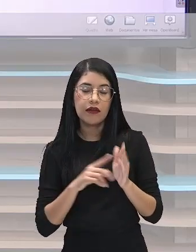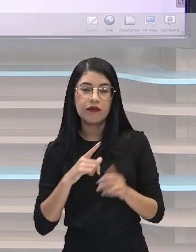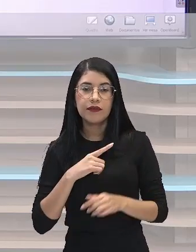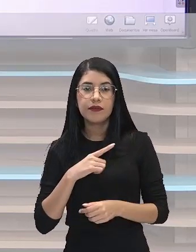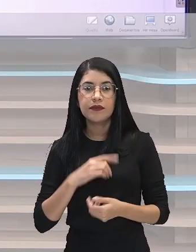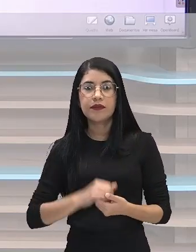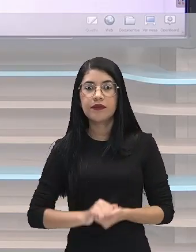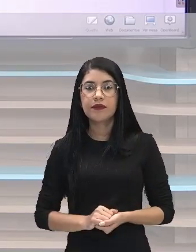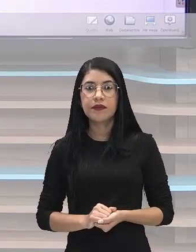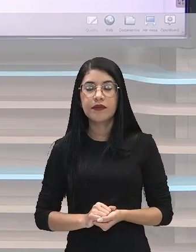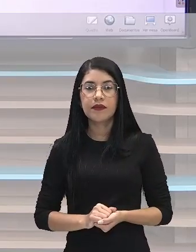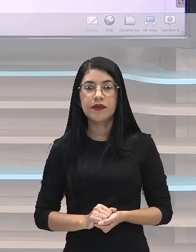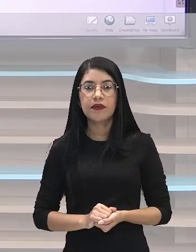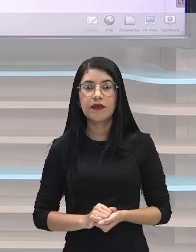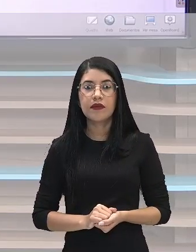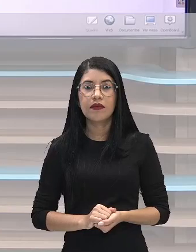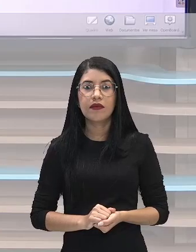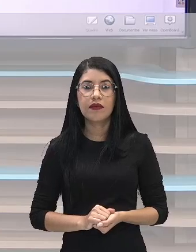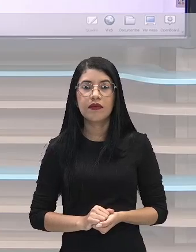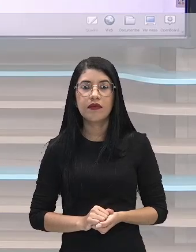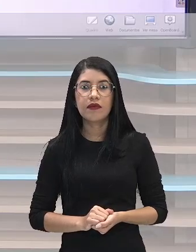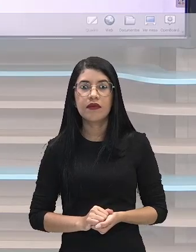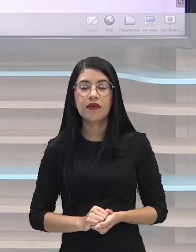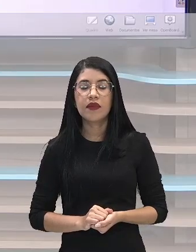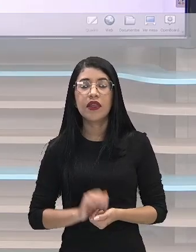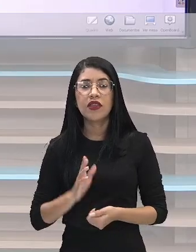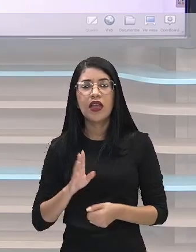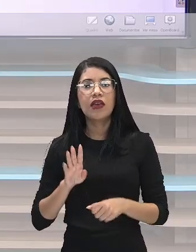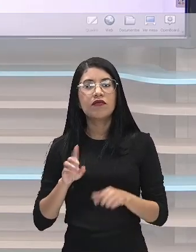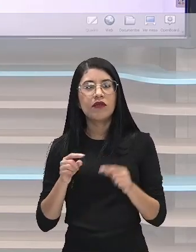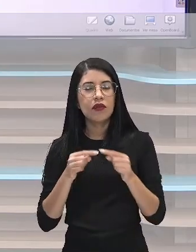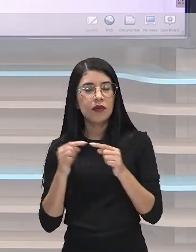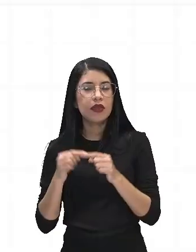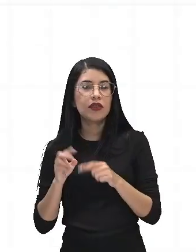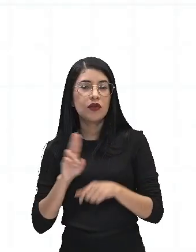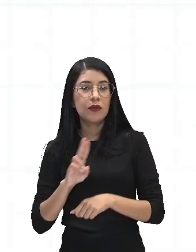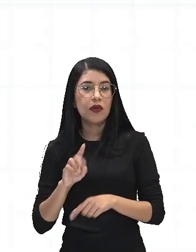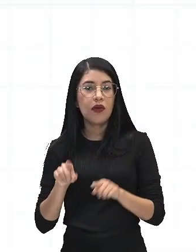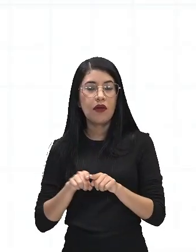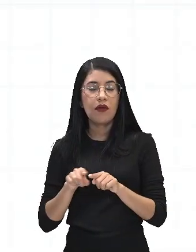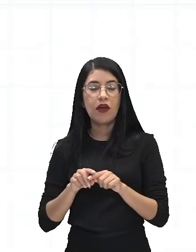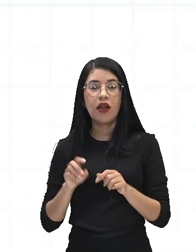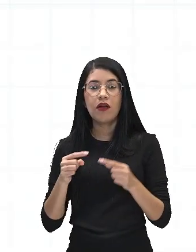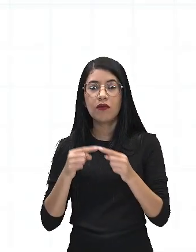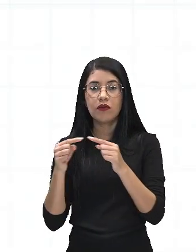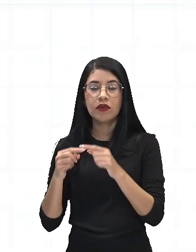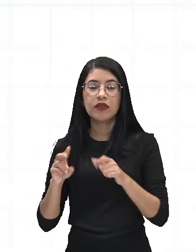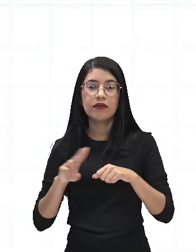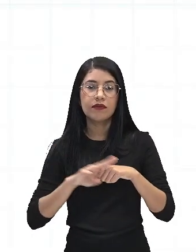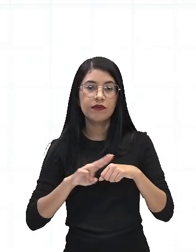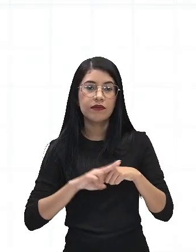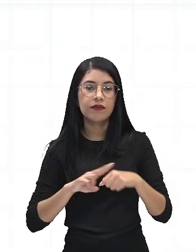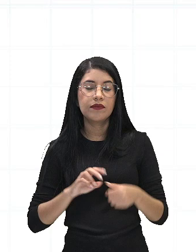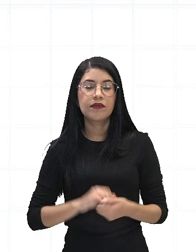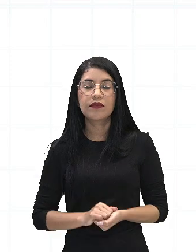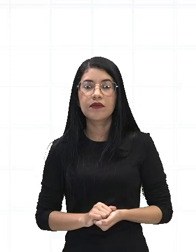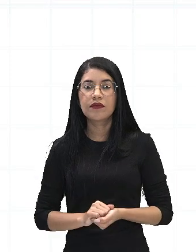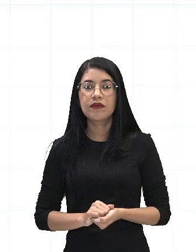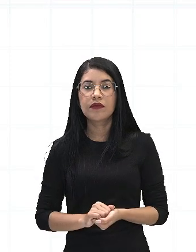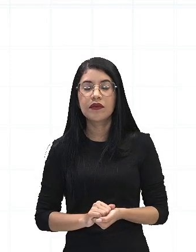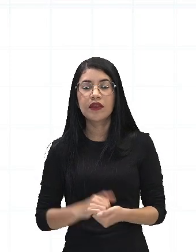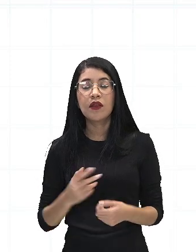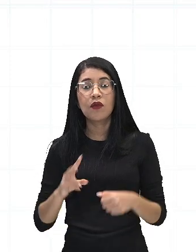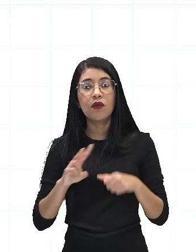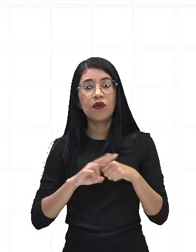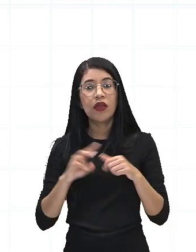Ok? Agora, vimos a concordância nominal, vamos para a concordância verbal. Colocando aí para vocês, olha só. O